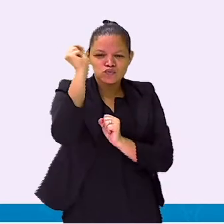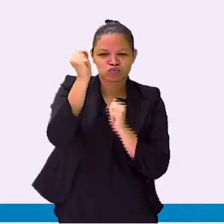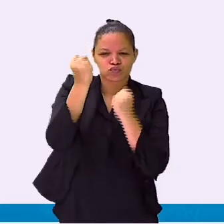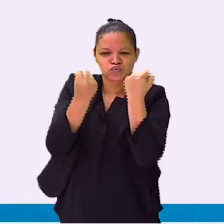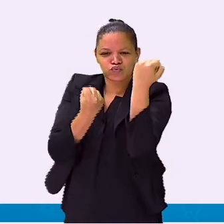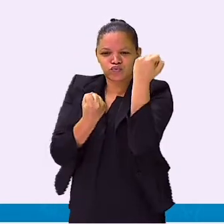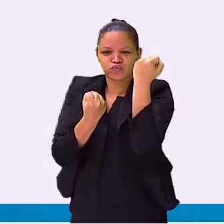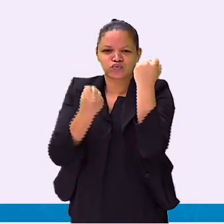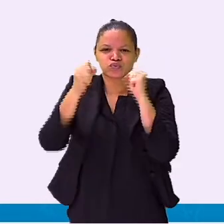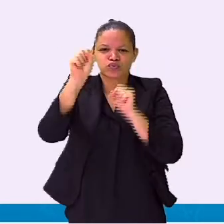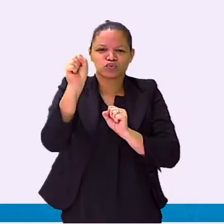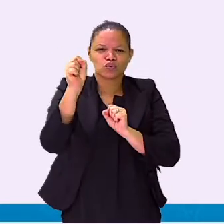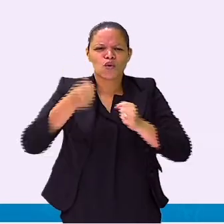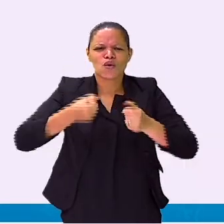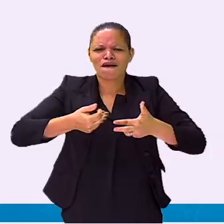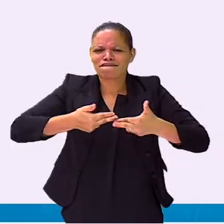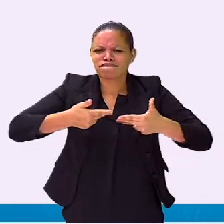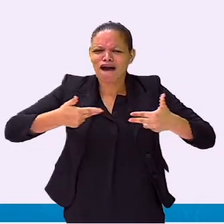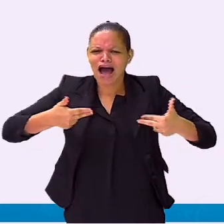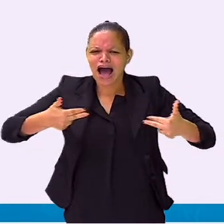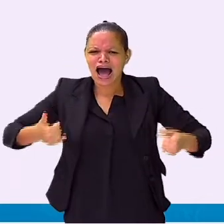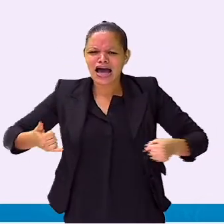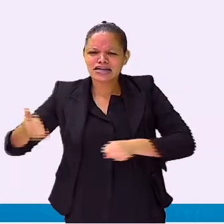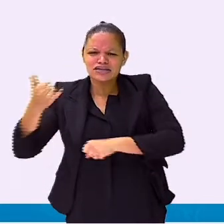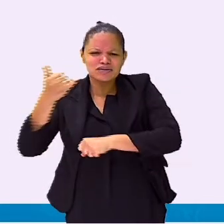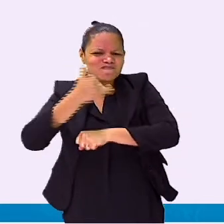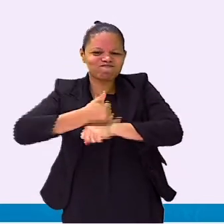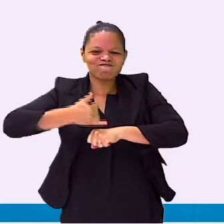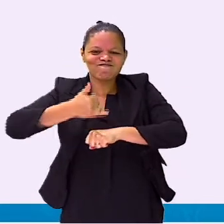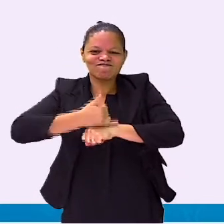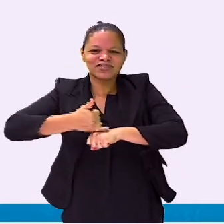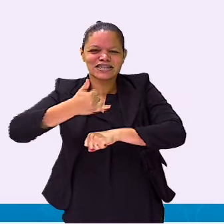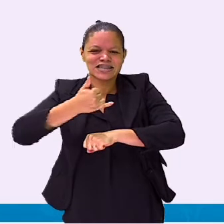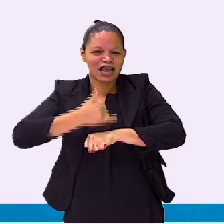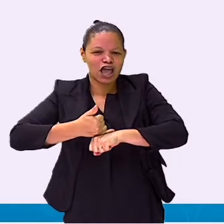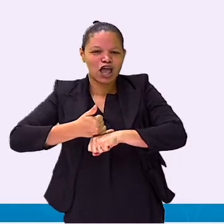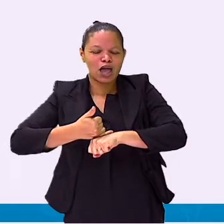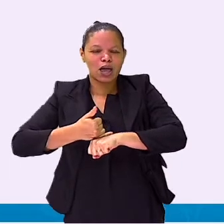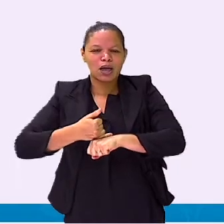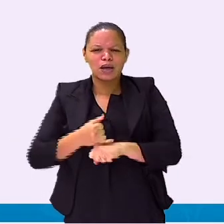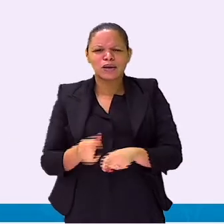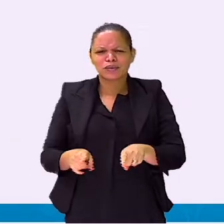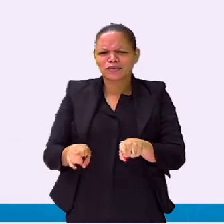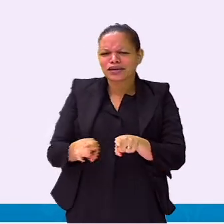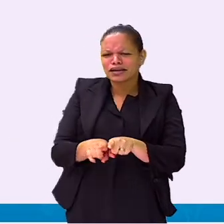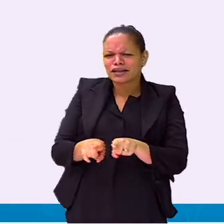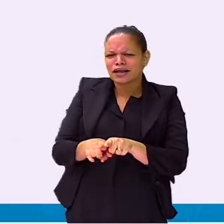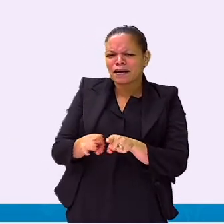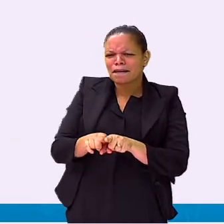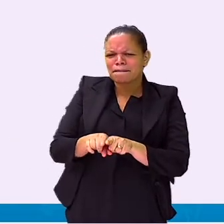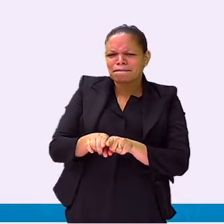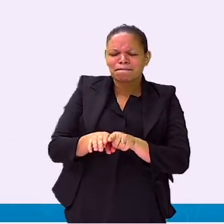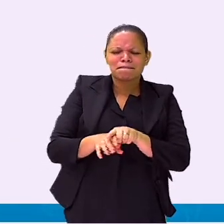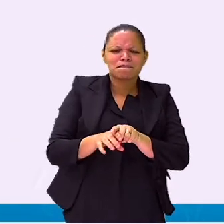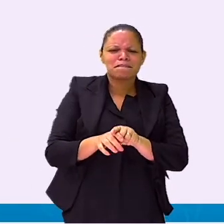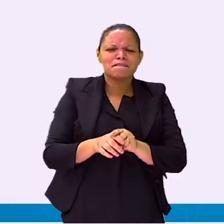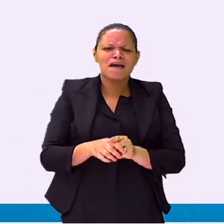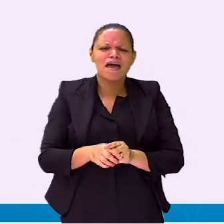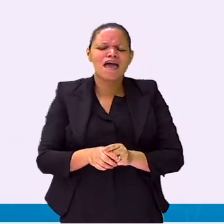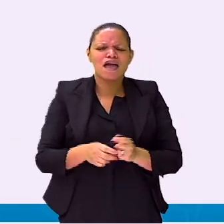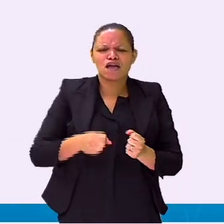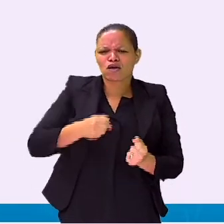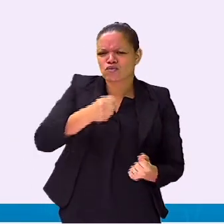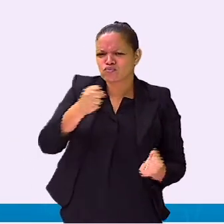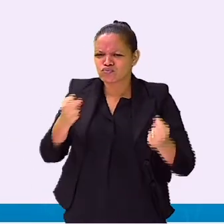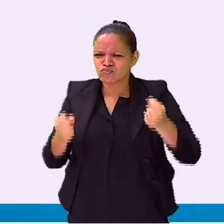forte presença industrial, em especial o ramo automobilístico. No agronegócio,